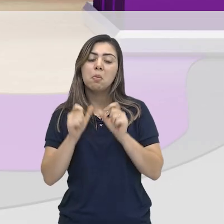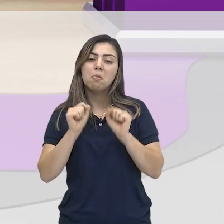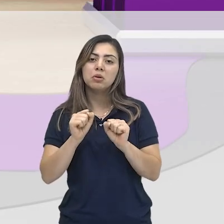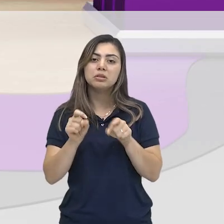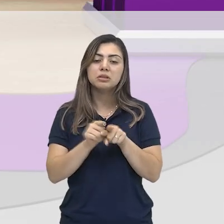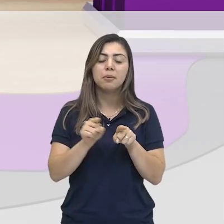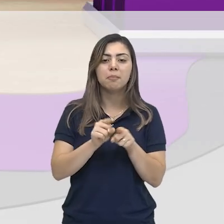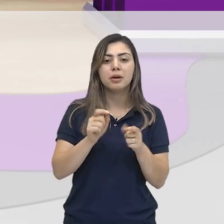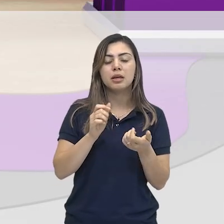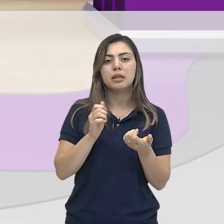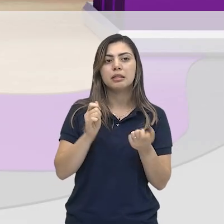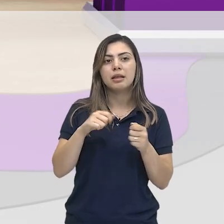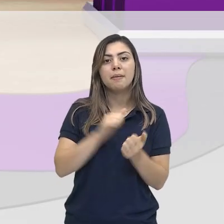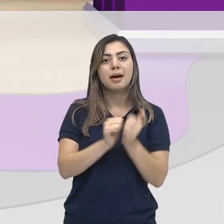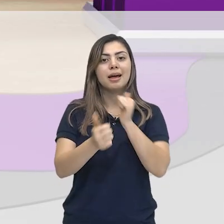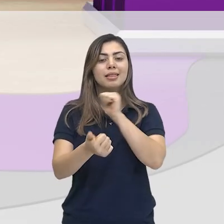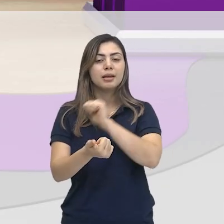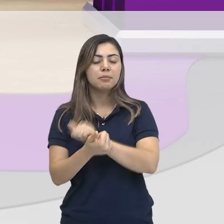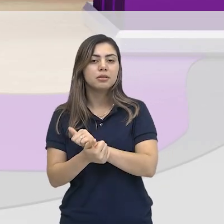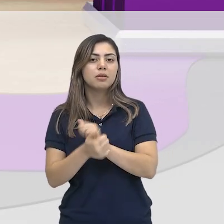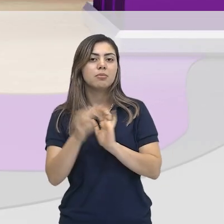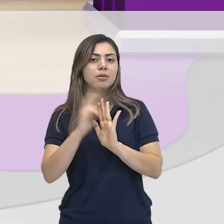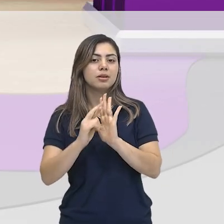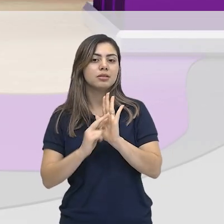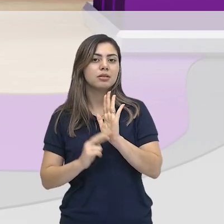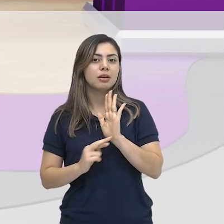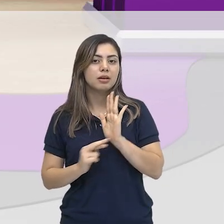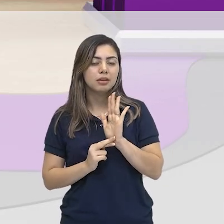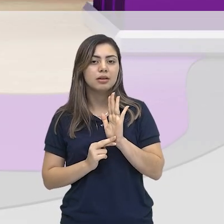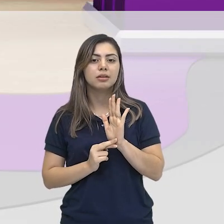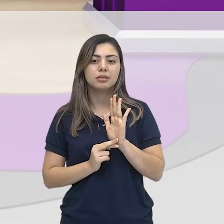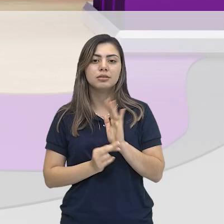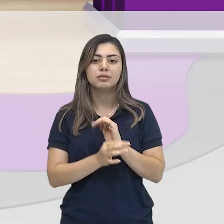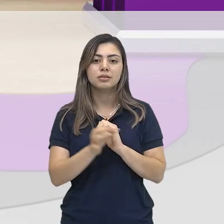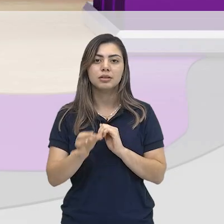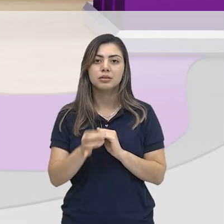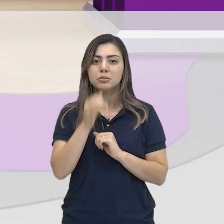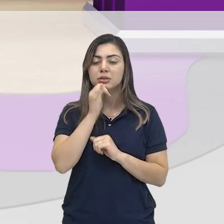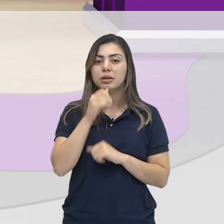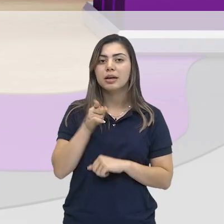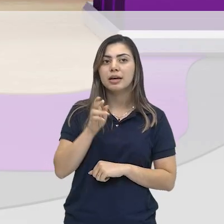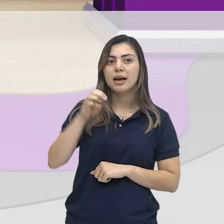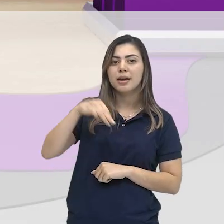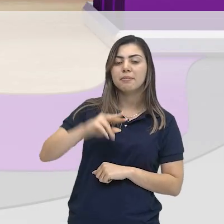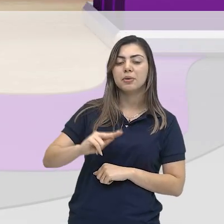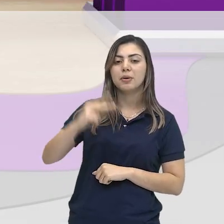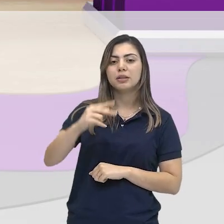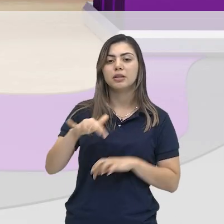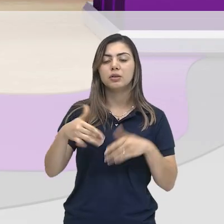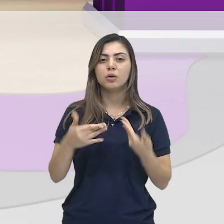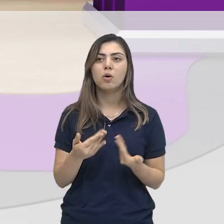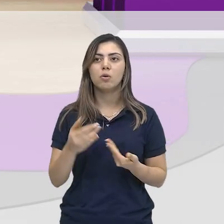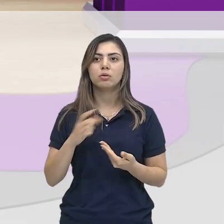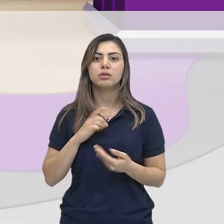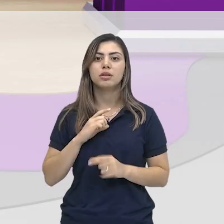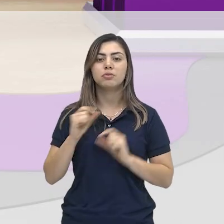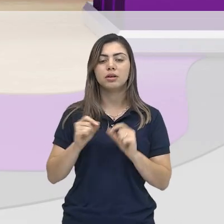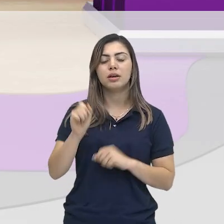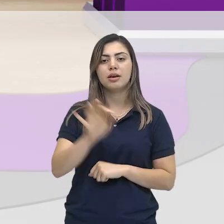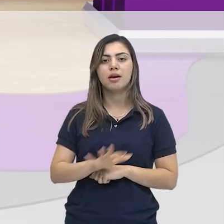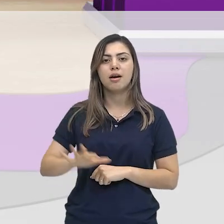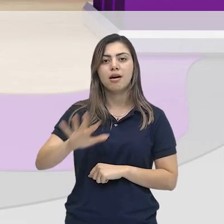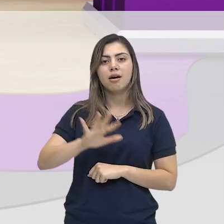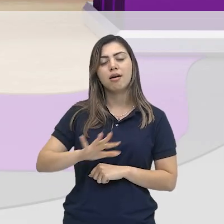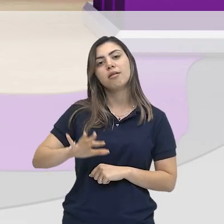ajustar a mesma grandeza ali, padronizar as unidades de medida, se eu estou trabalhando com quilômetro quadrado, trabalhando com área quadrada, se eu